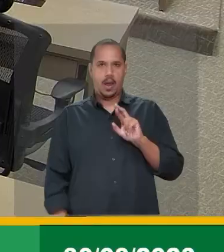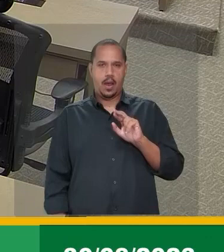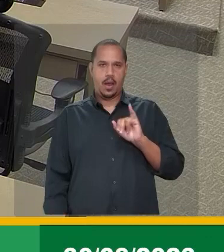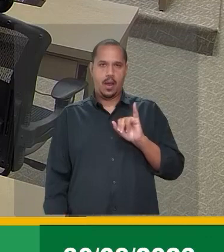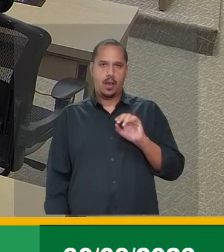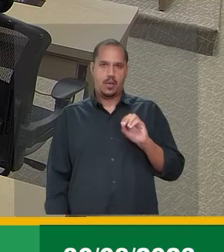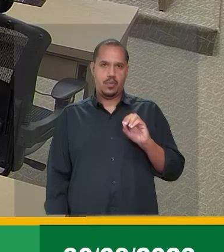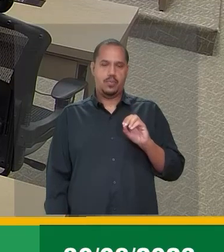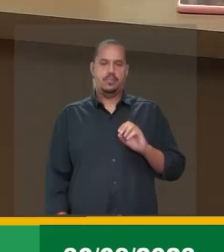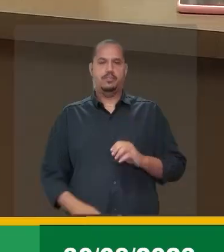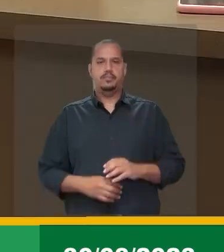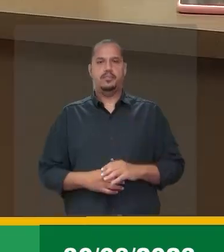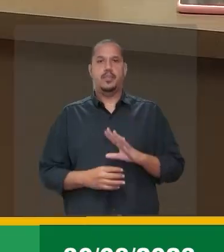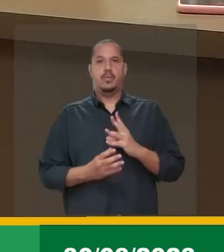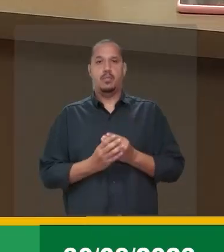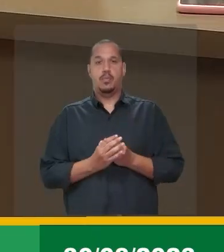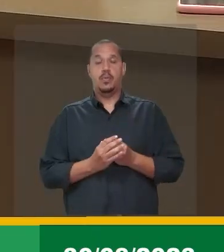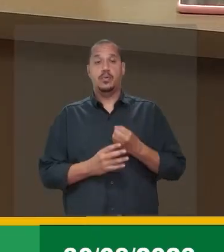2023